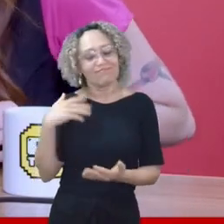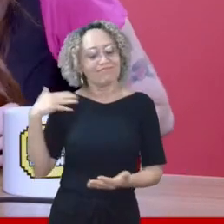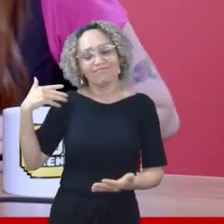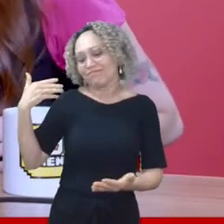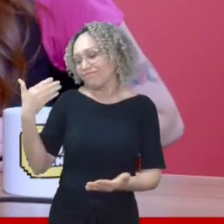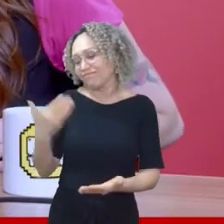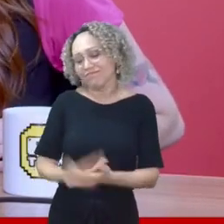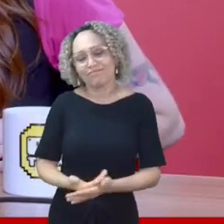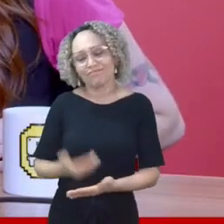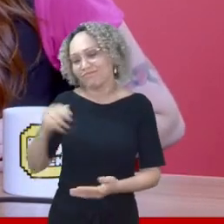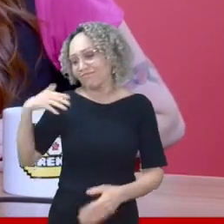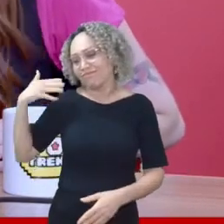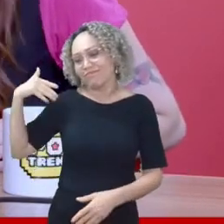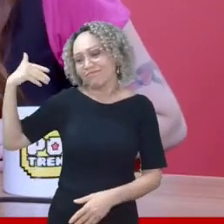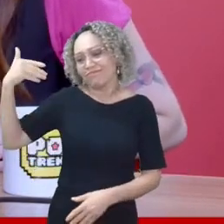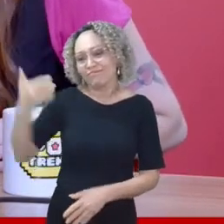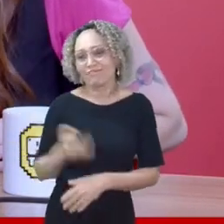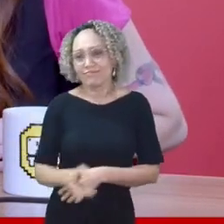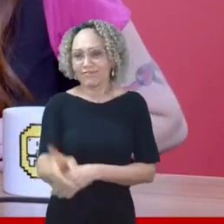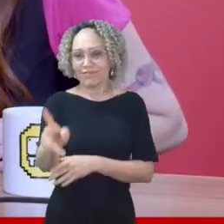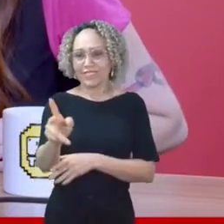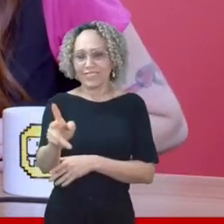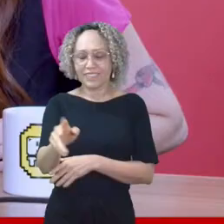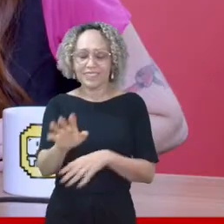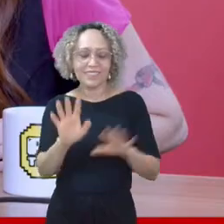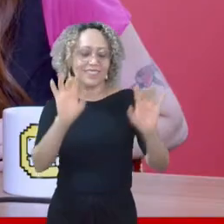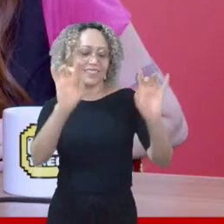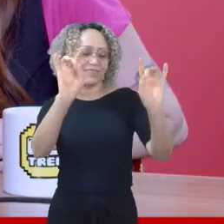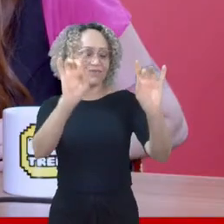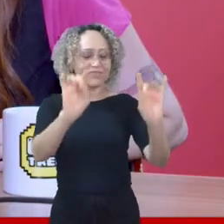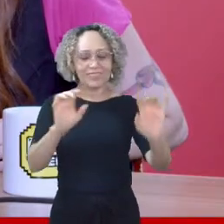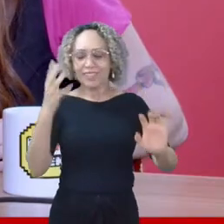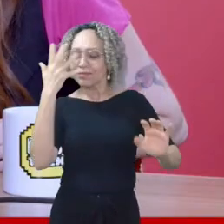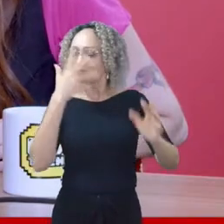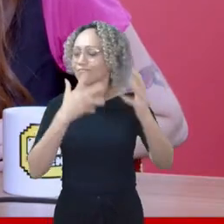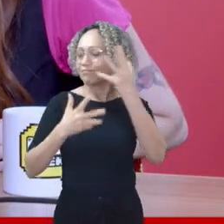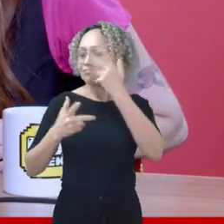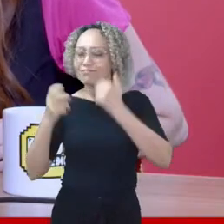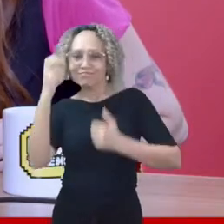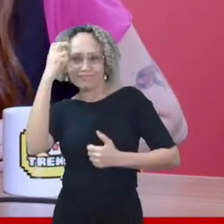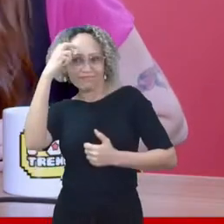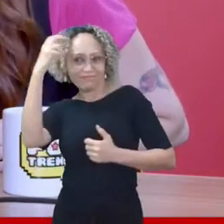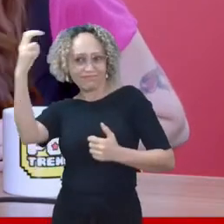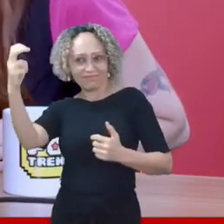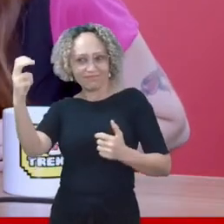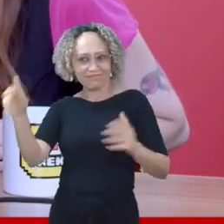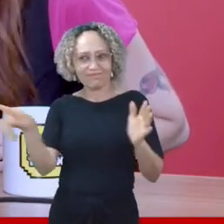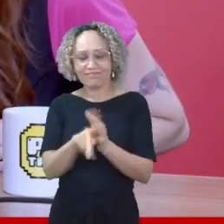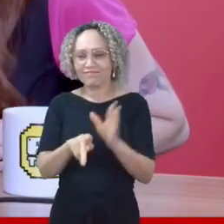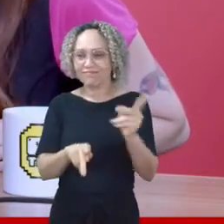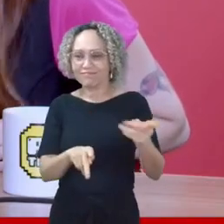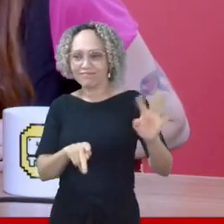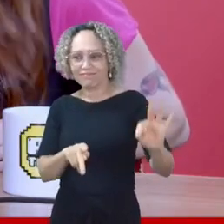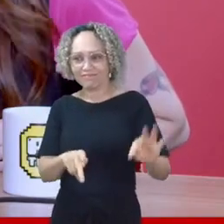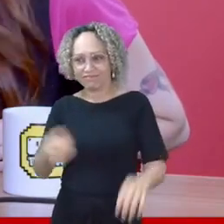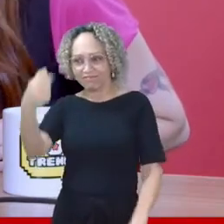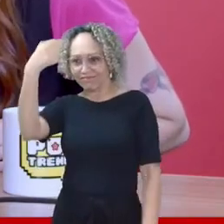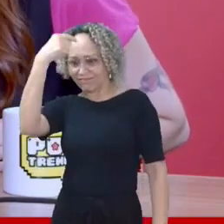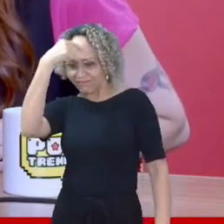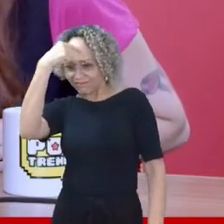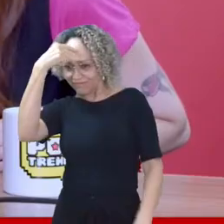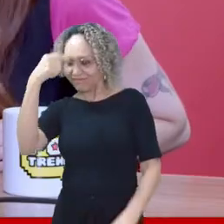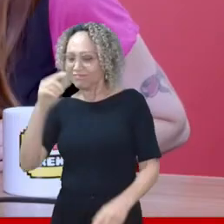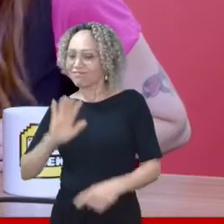Aqui, o convidado, eles sempre são especiais, bonitos e inteligentes, que é o famoso Partido dos Trabalhadores. E consciente e a favor